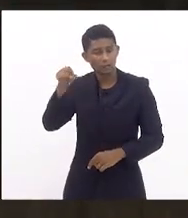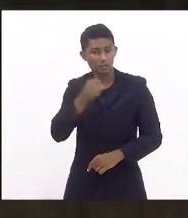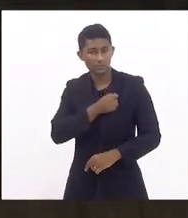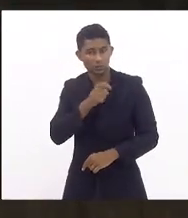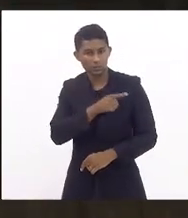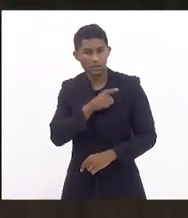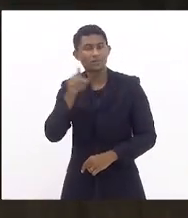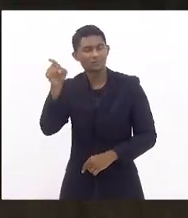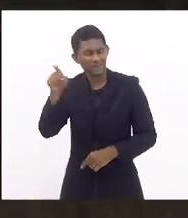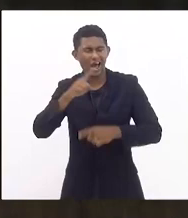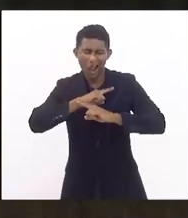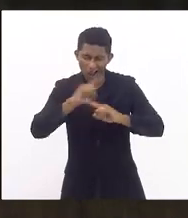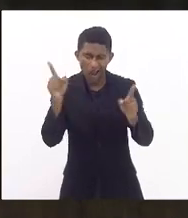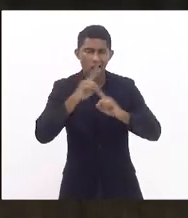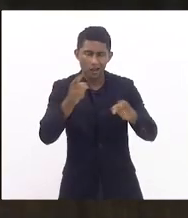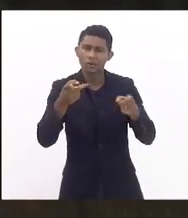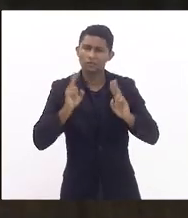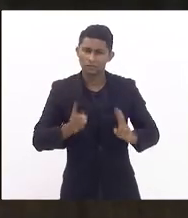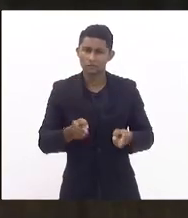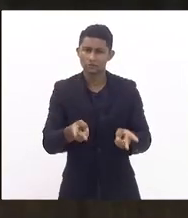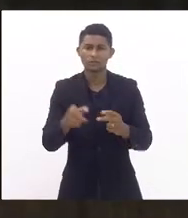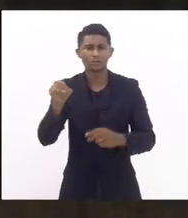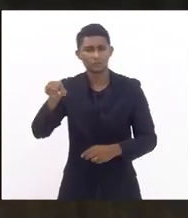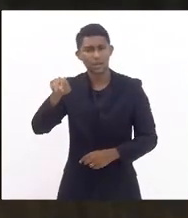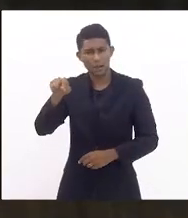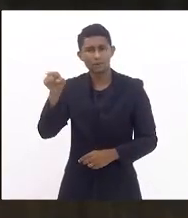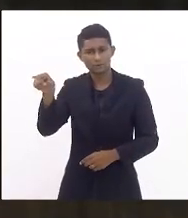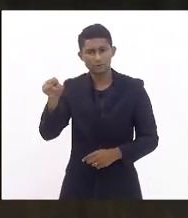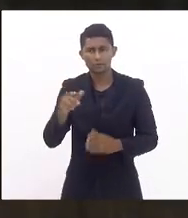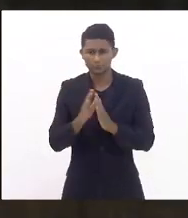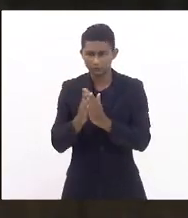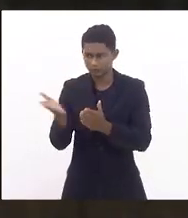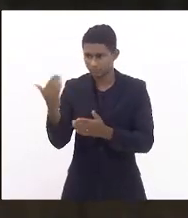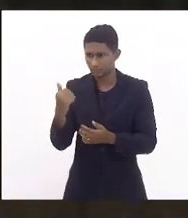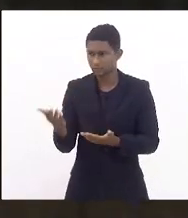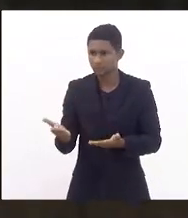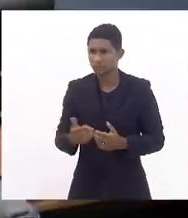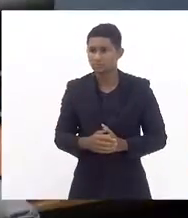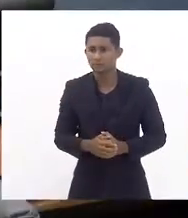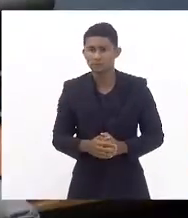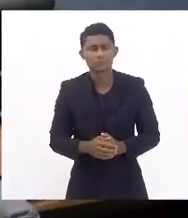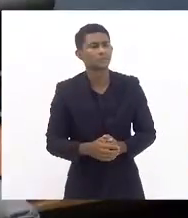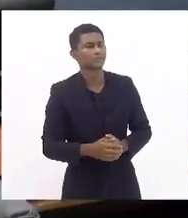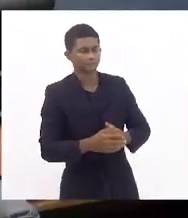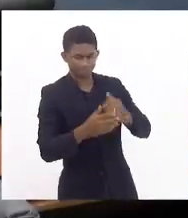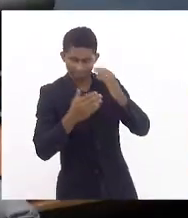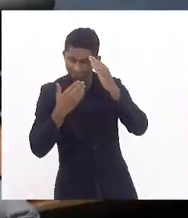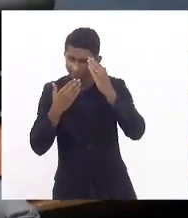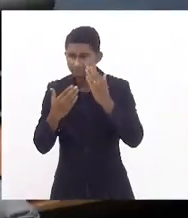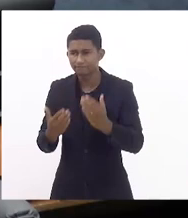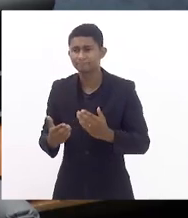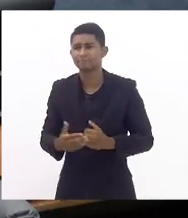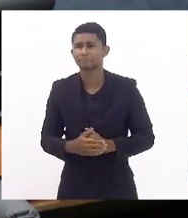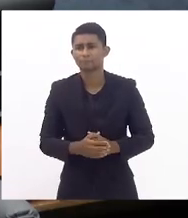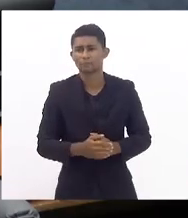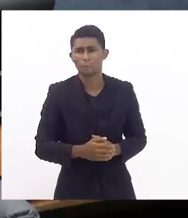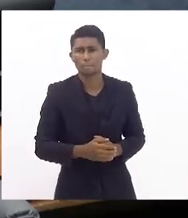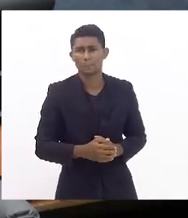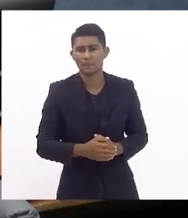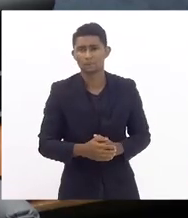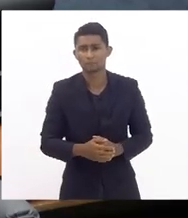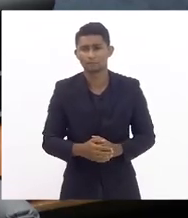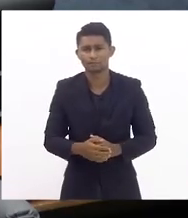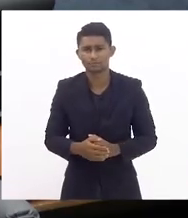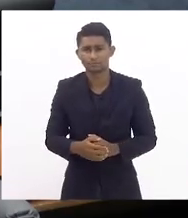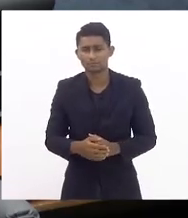não cansa de reclamar. Por favor, deputado Paul Bell. Obrigado, deputada Rejane. Presidente, uma partezinha.